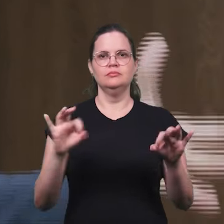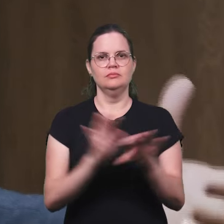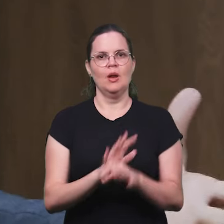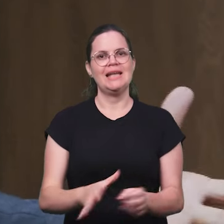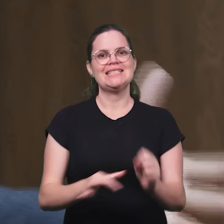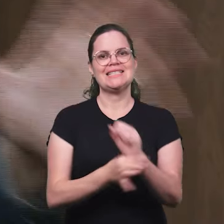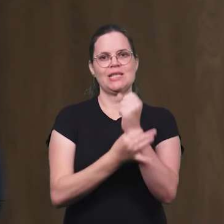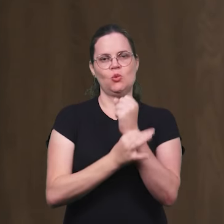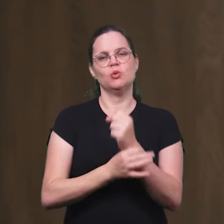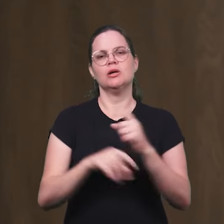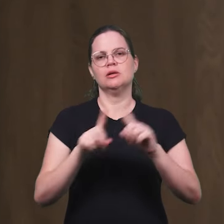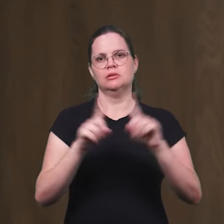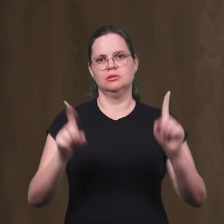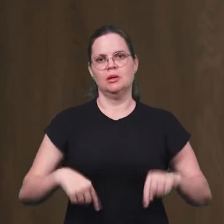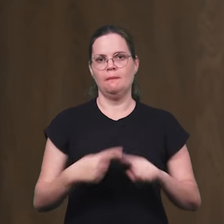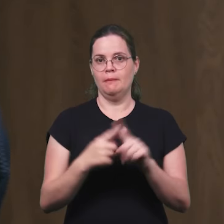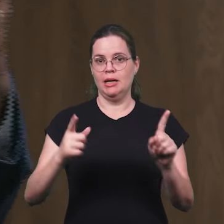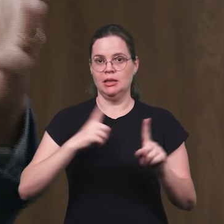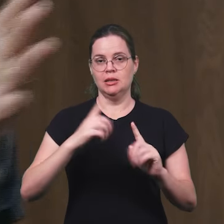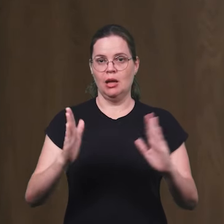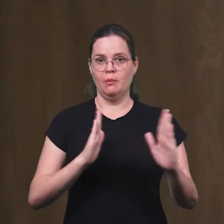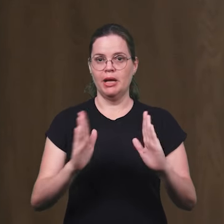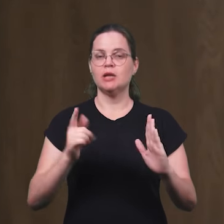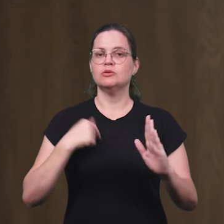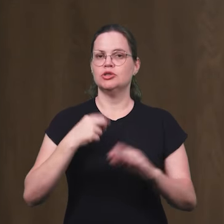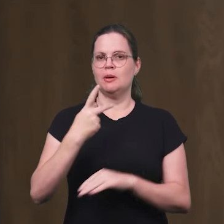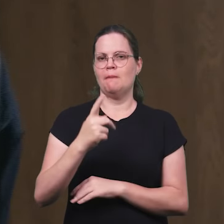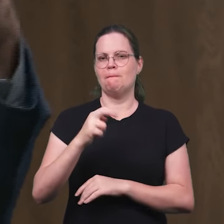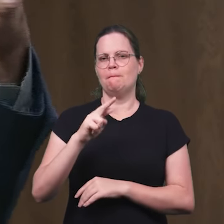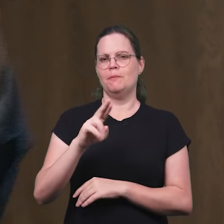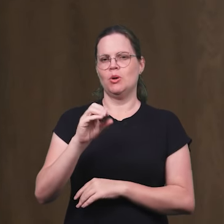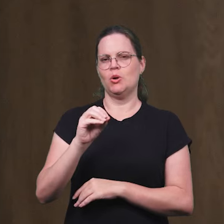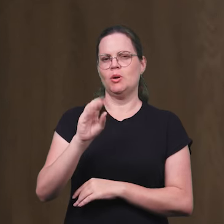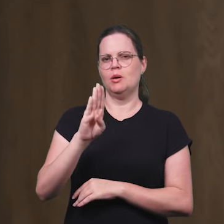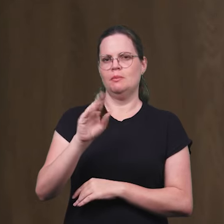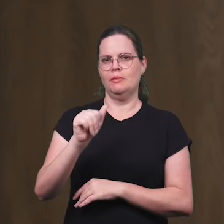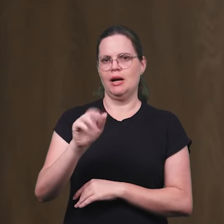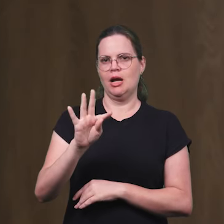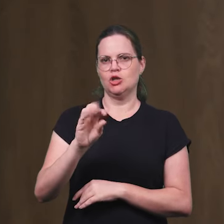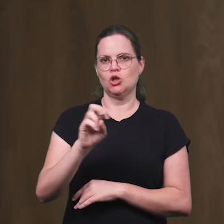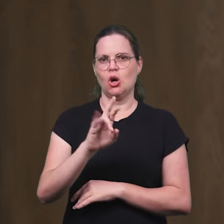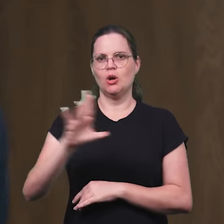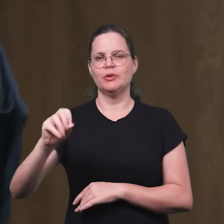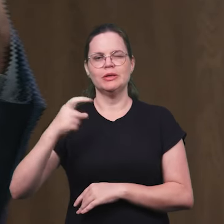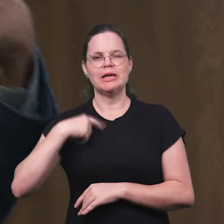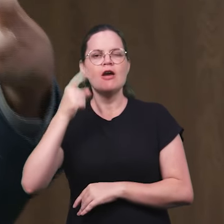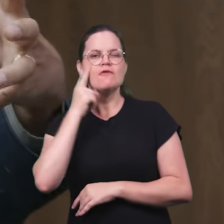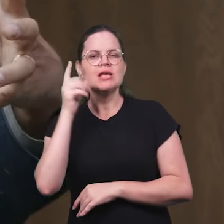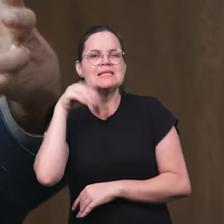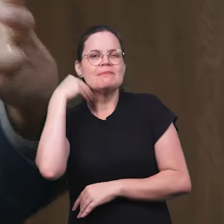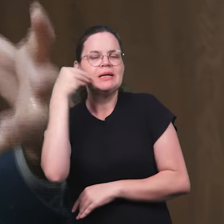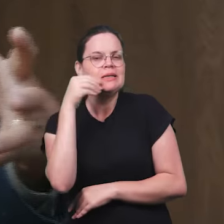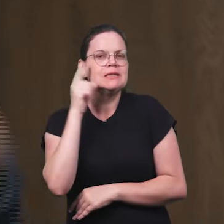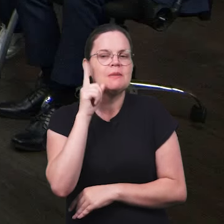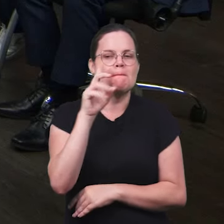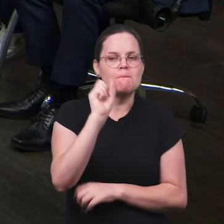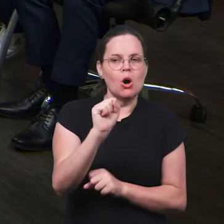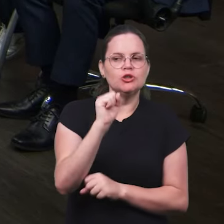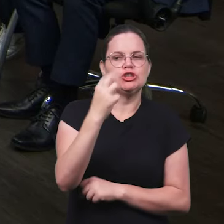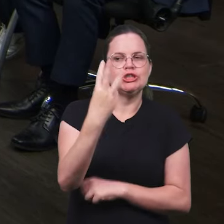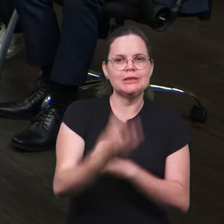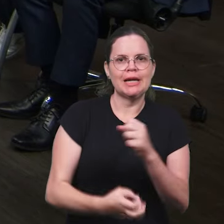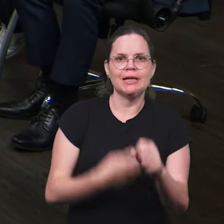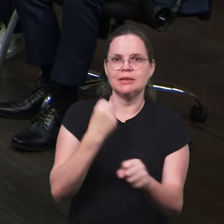estágio probatório também, que pode durar 3 anos, a depender da carreira, mudar um pouco. Então, você vai estar continuamente